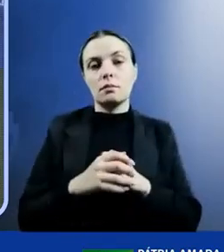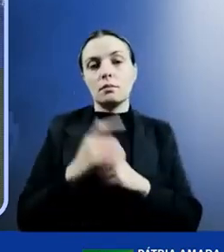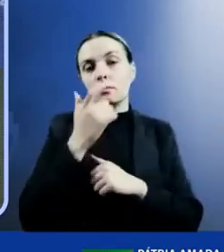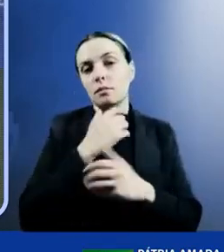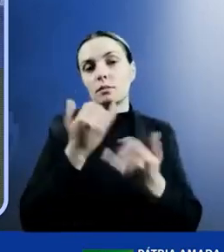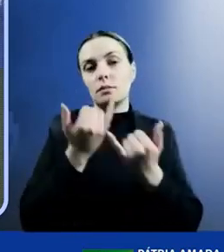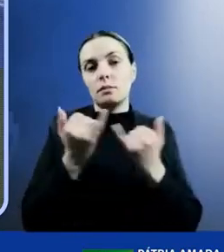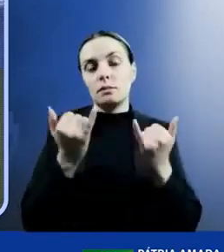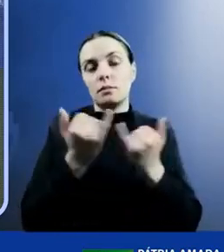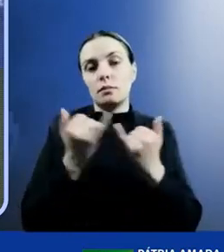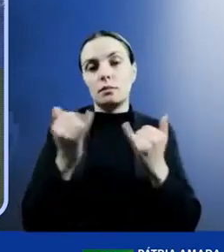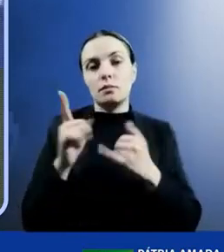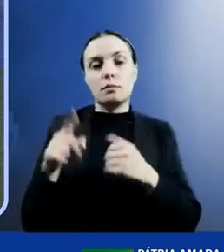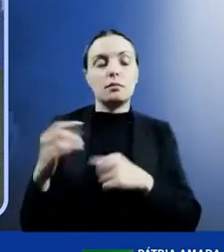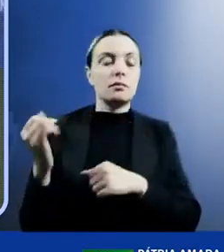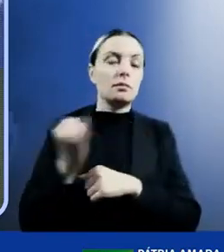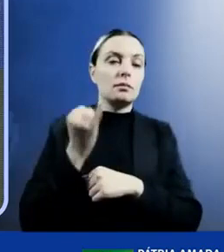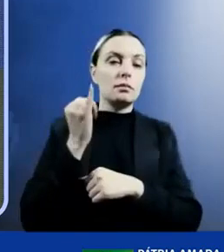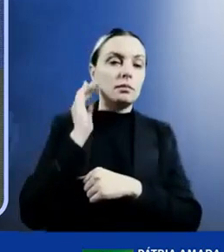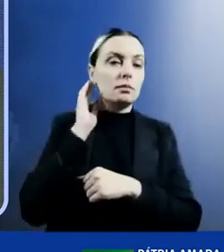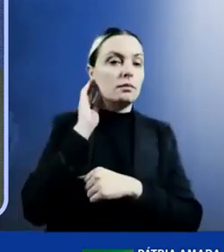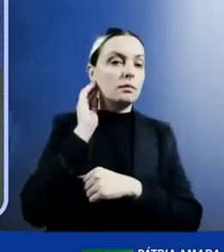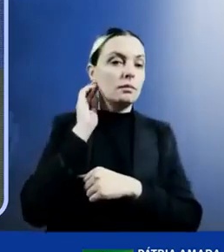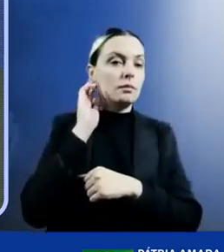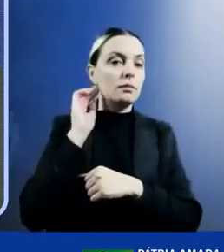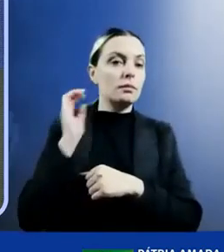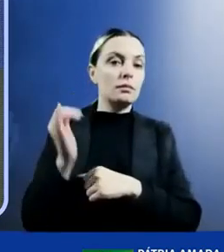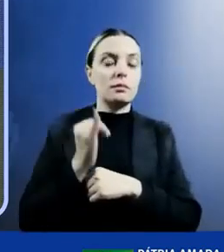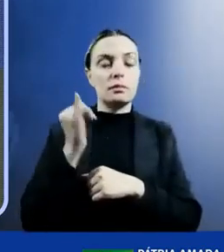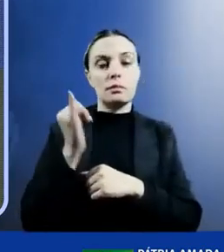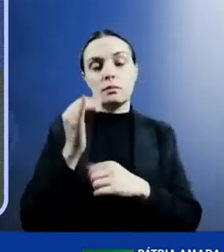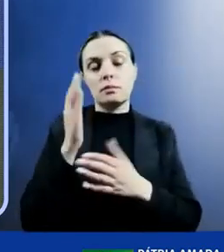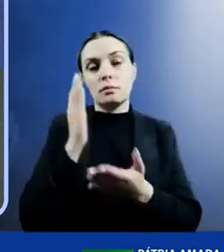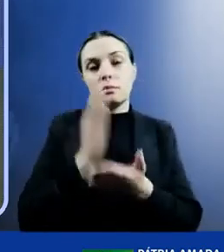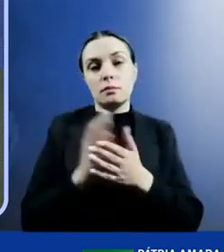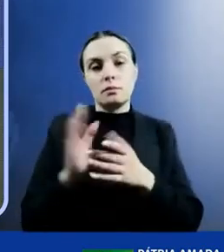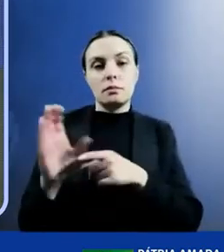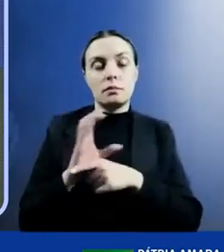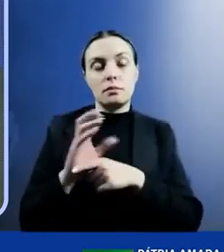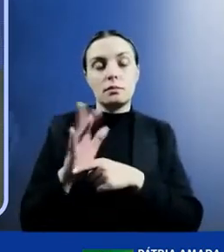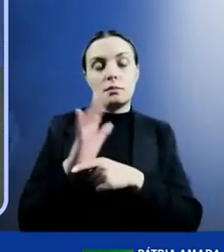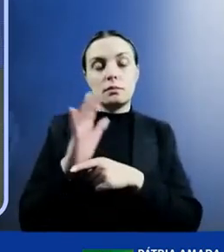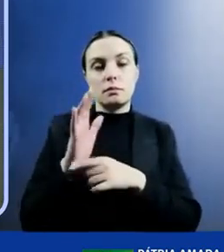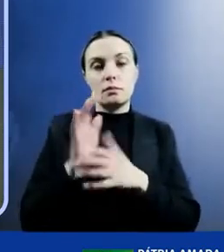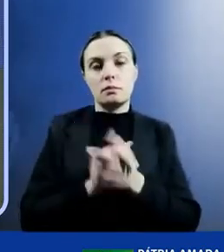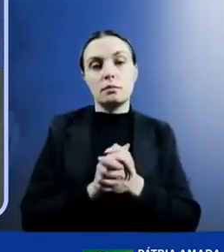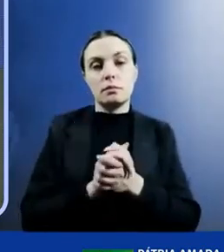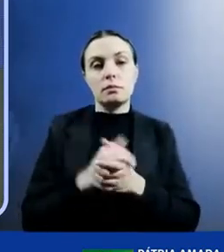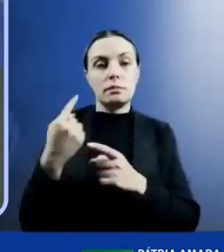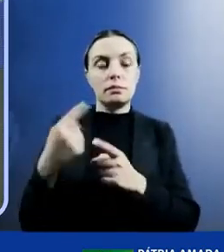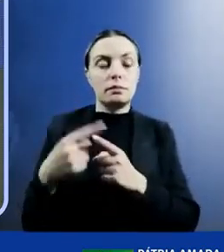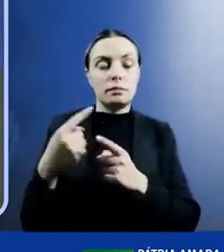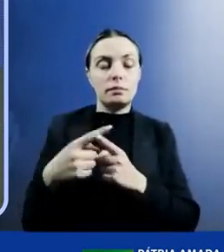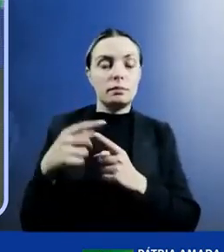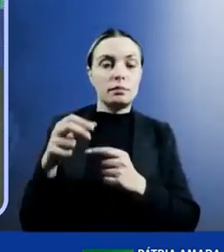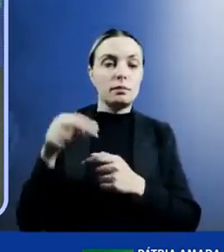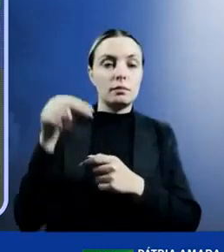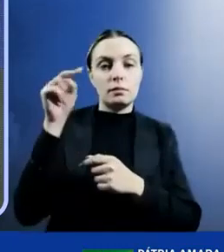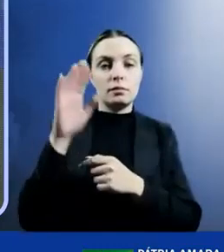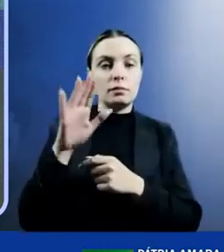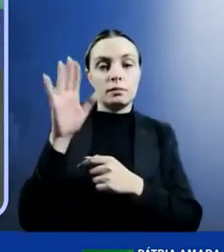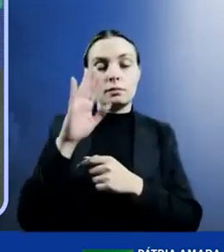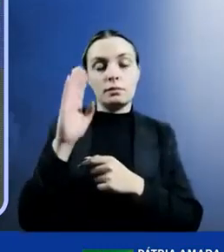fator importante neste nosso plano de descarbonização. Até porque o Nordeste brasileiro hoje tem um